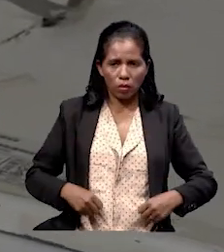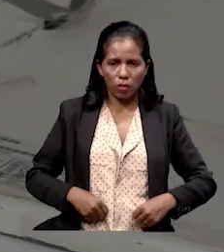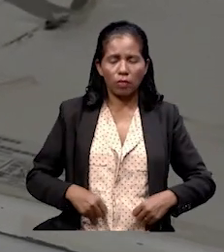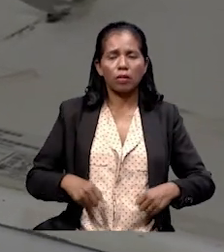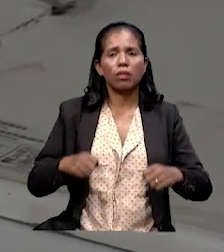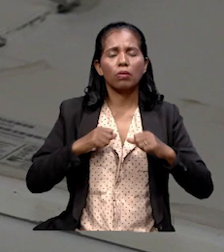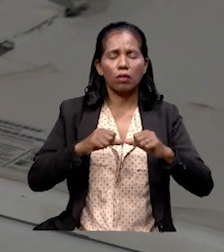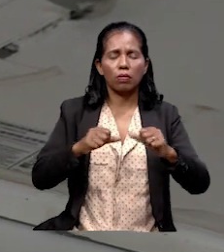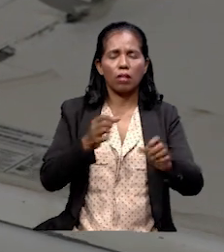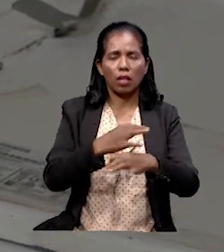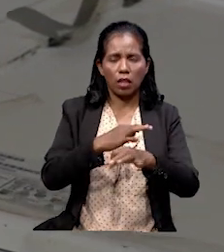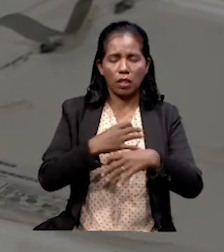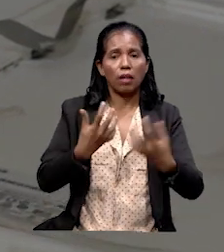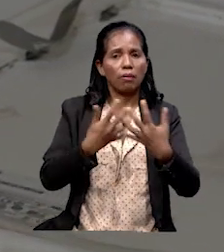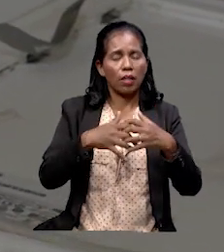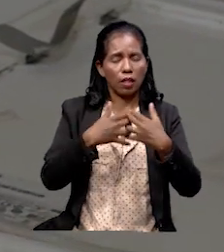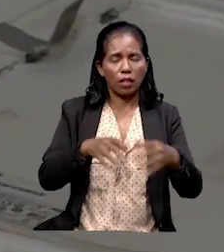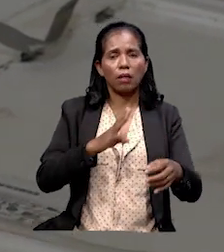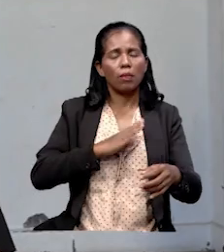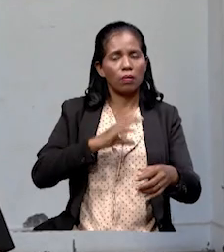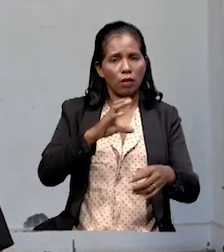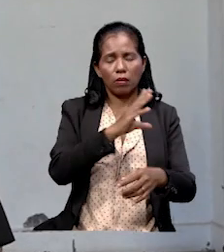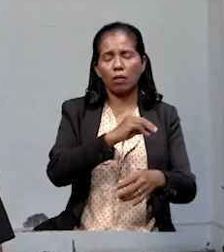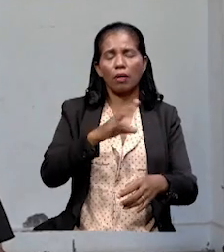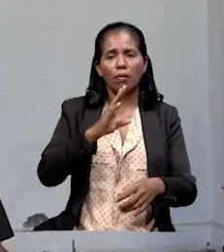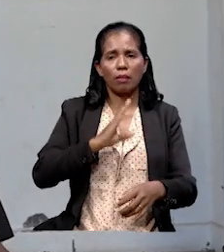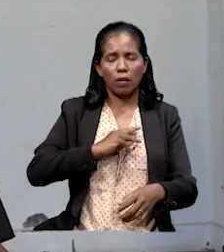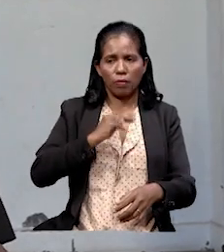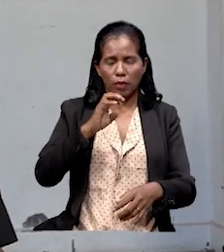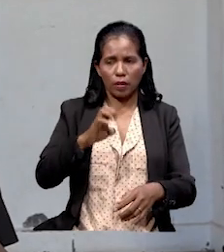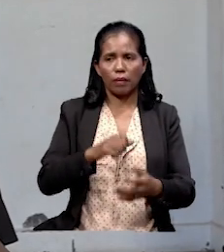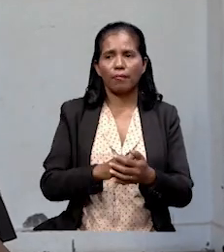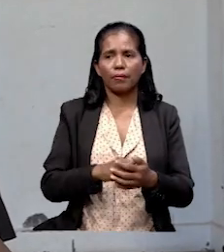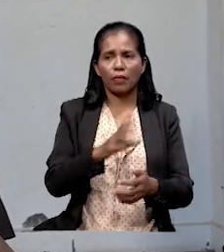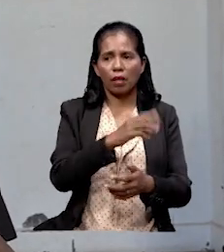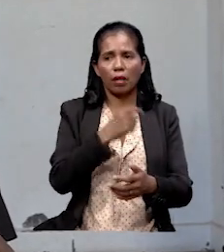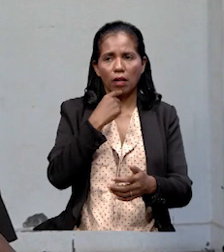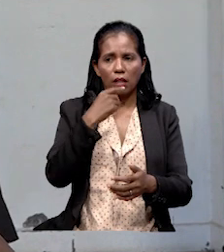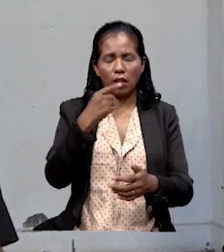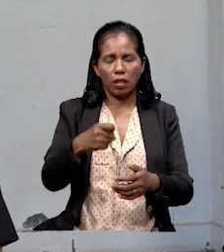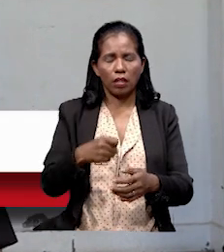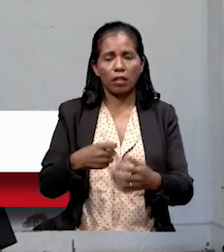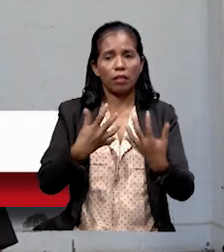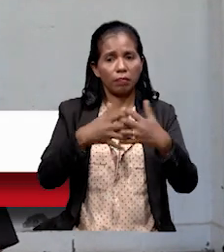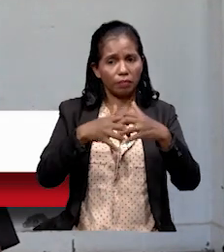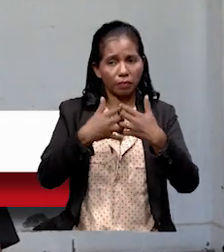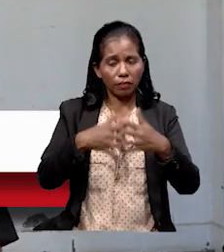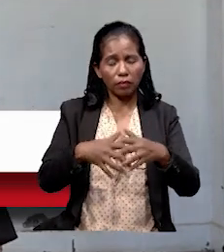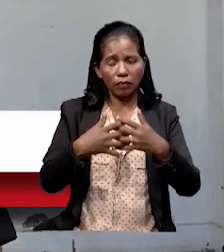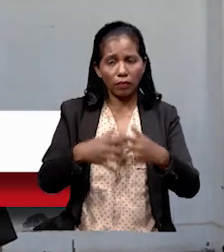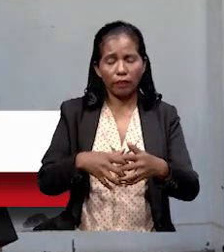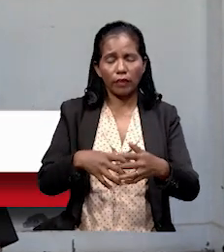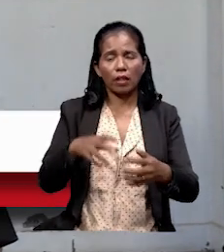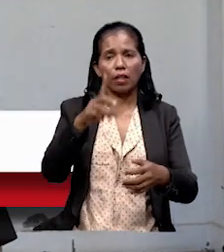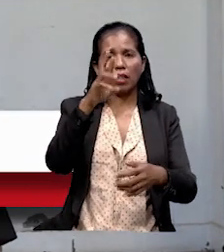sinian. Resis portable, mai bine nu resis bot, mai bine ne setting ne kan meeting. Hanya sama resis bot ne